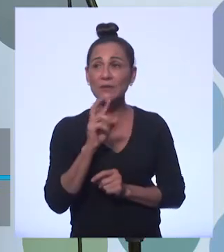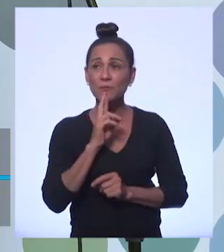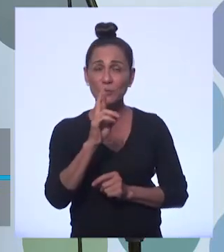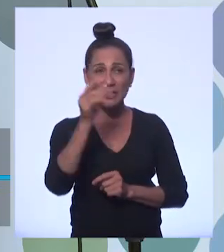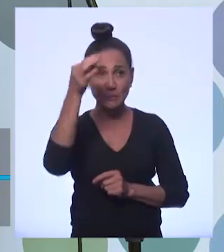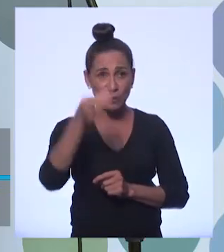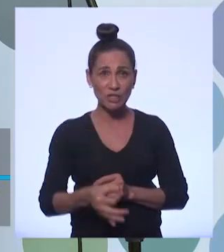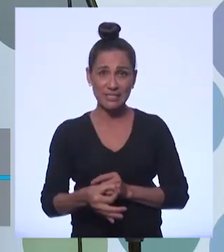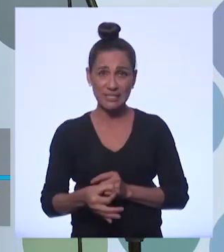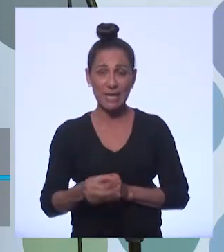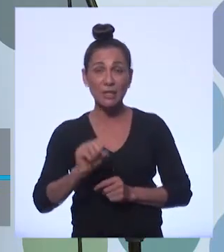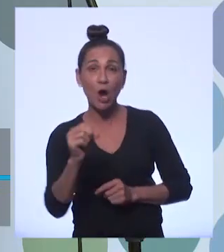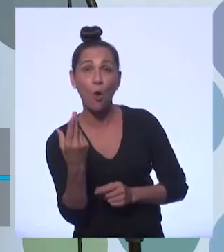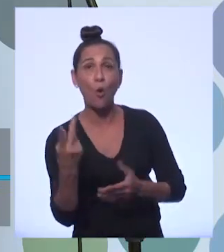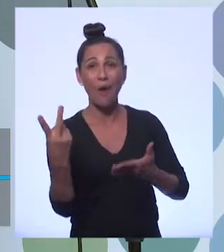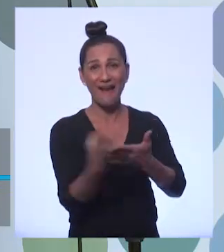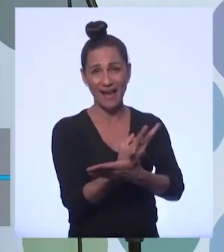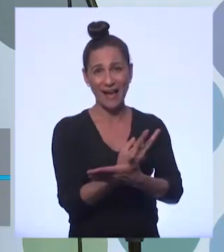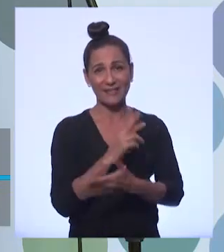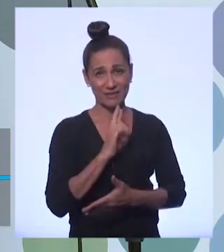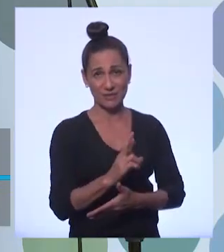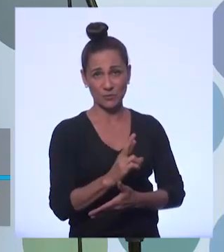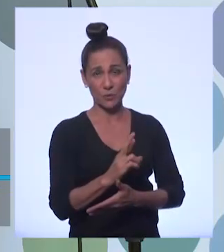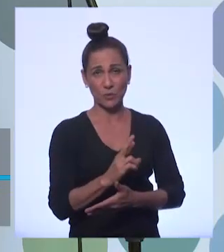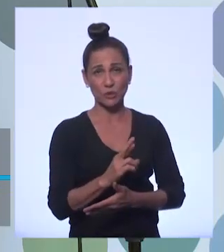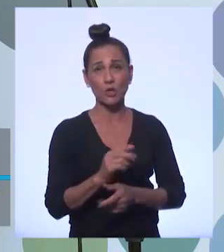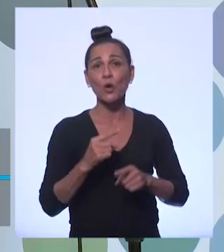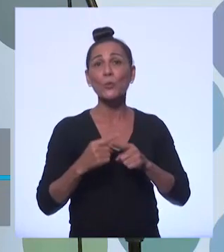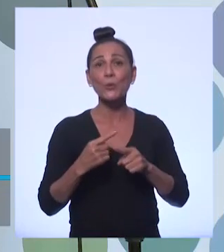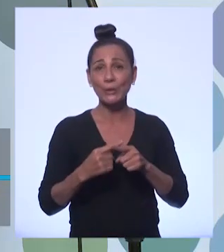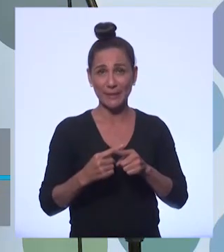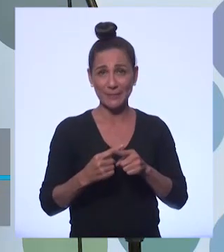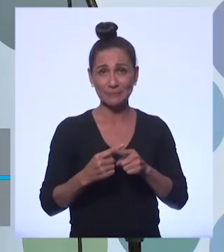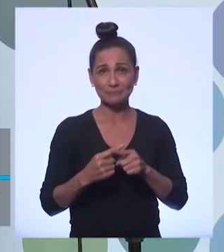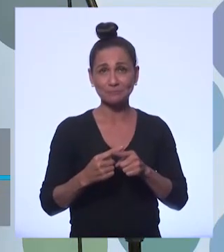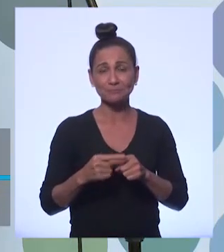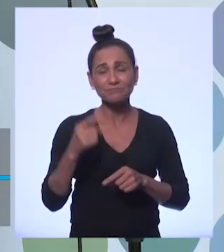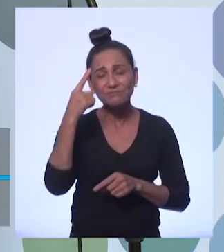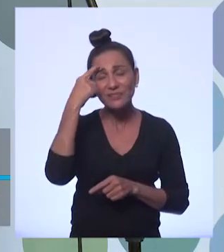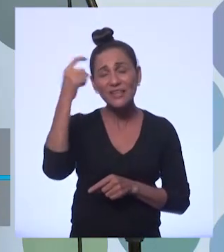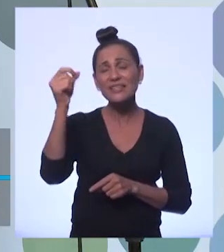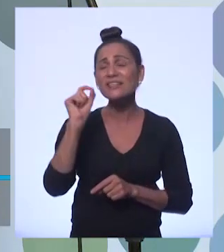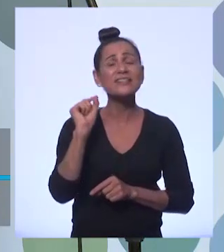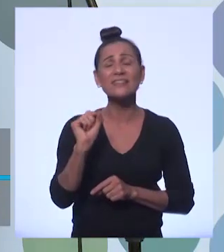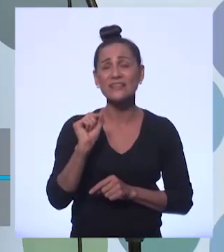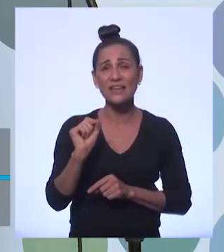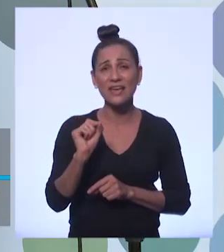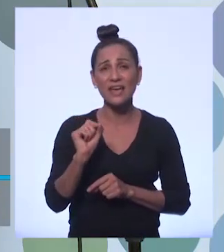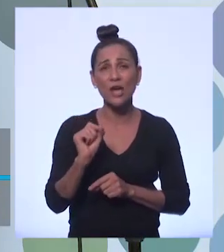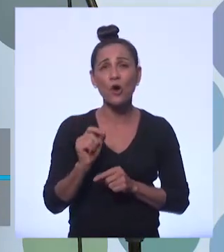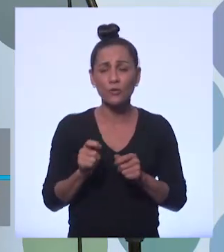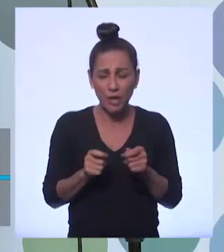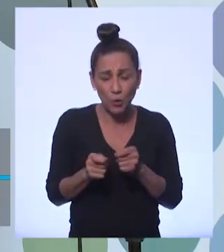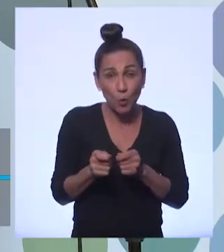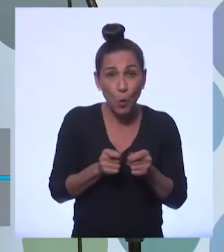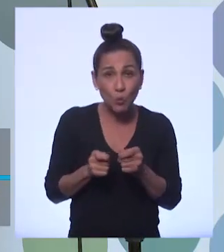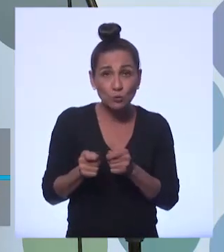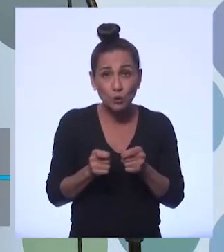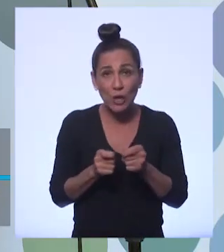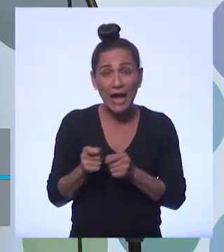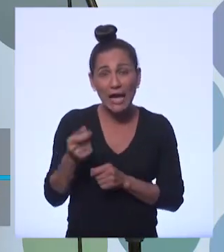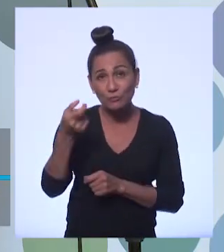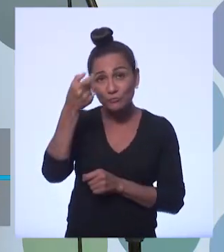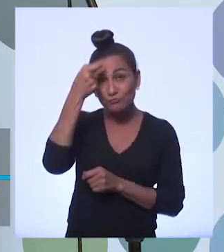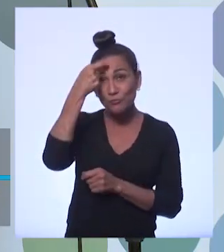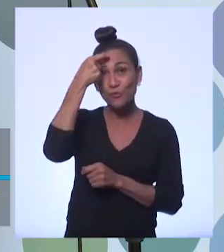resposta certa ou errada, como eu falei para vocês. A ideia aqui não é limitar o entendimento